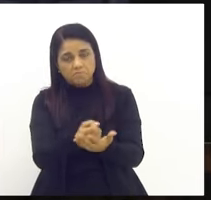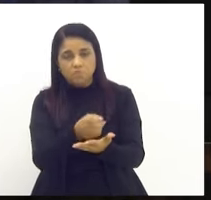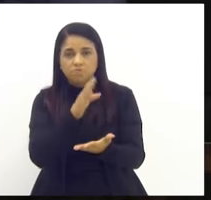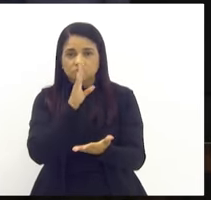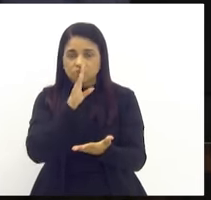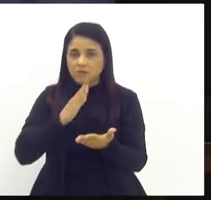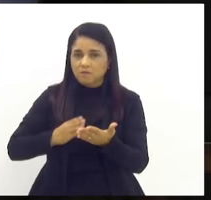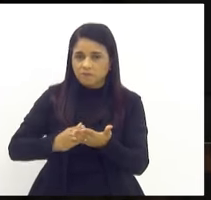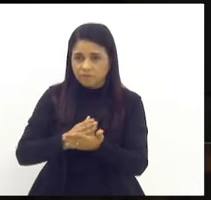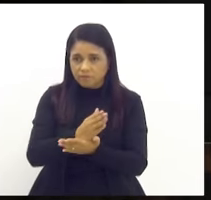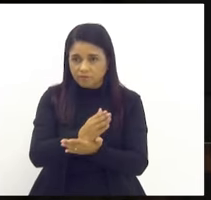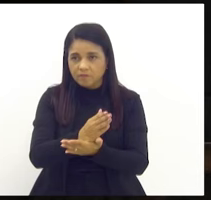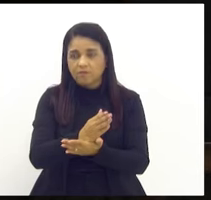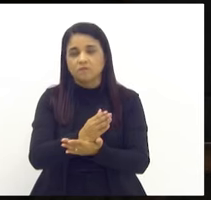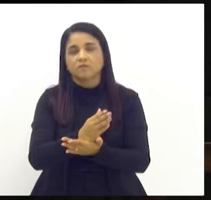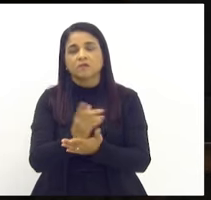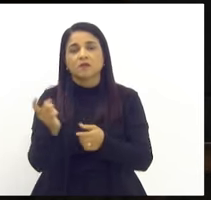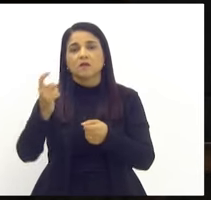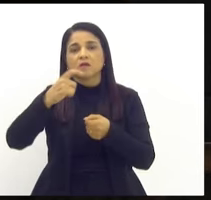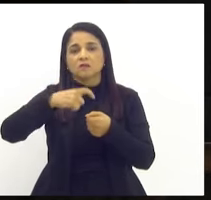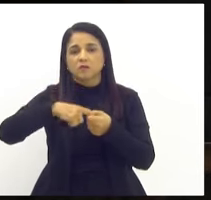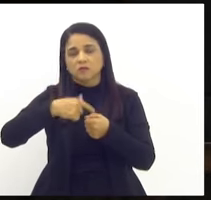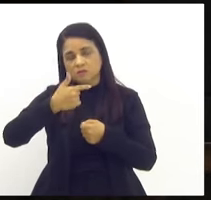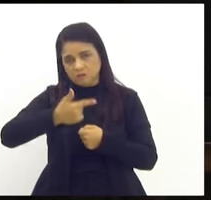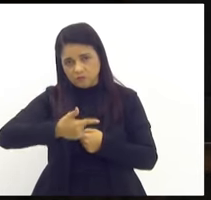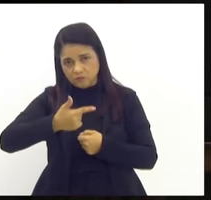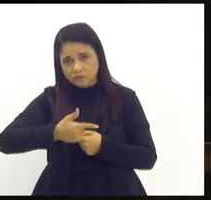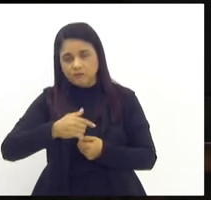permane Como estão aprovada em primeir e